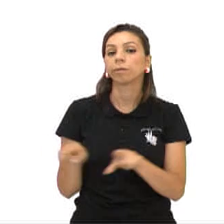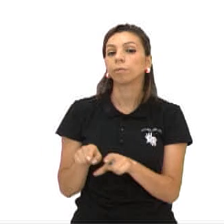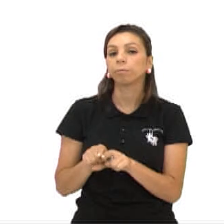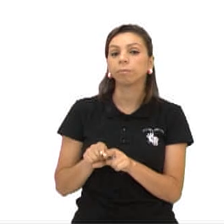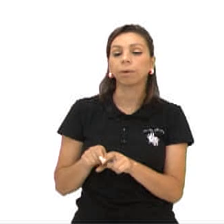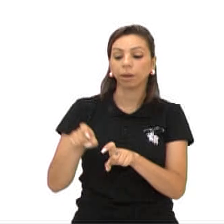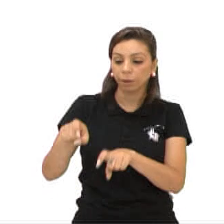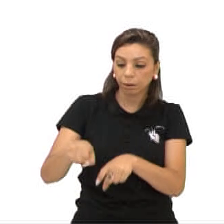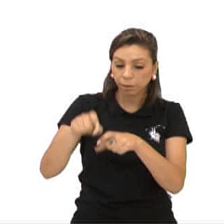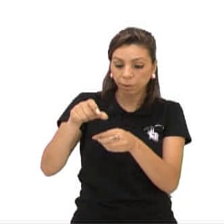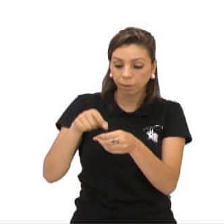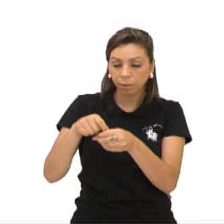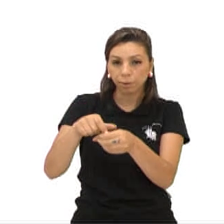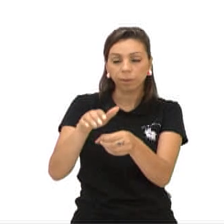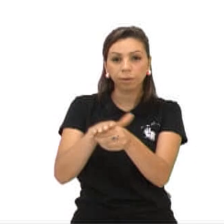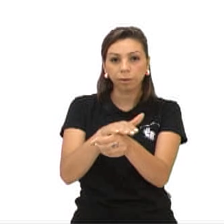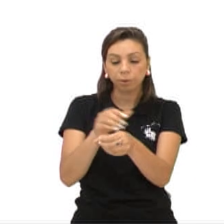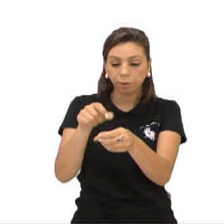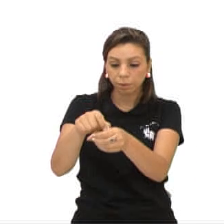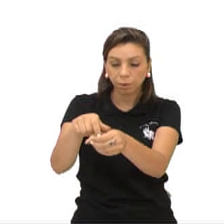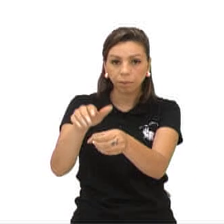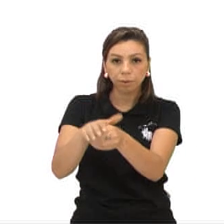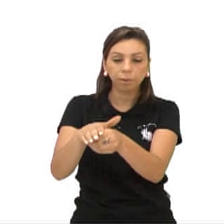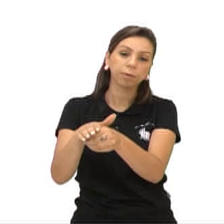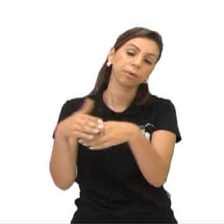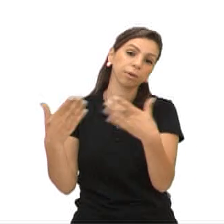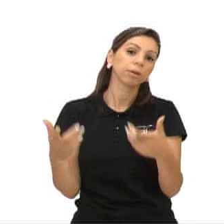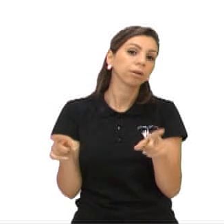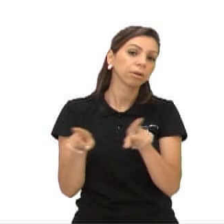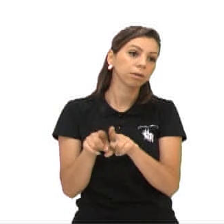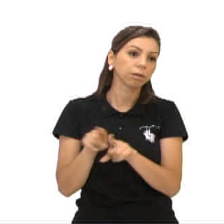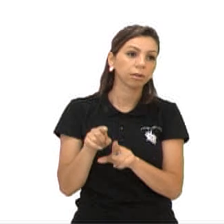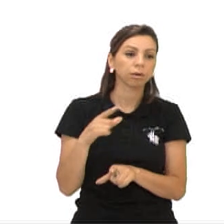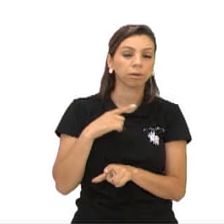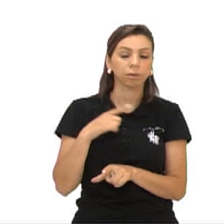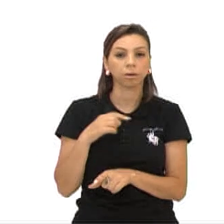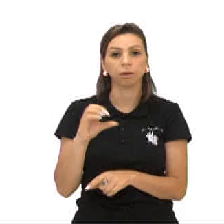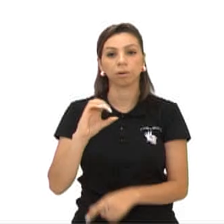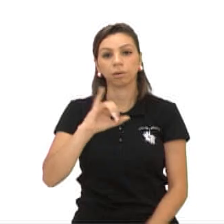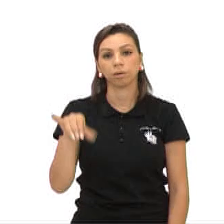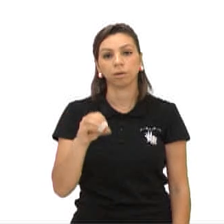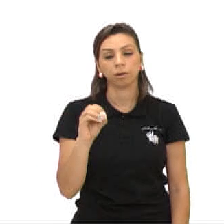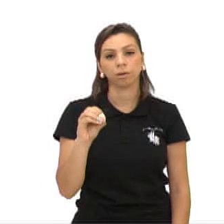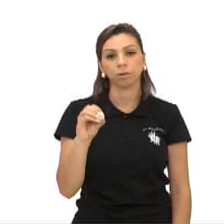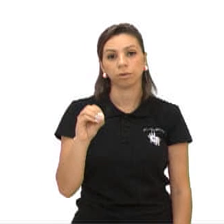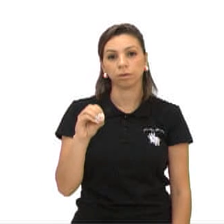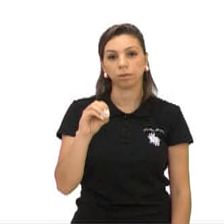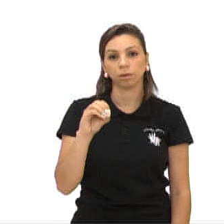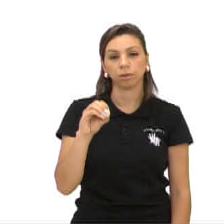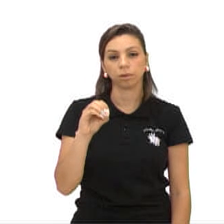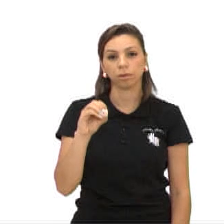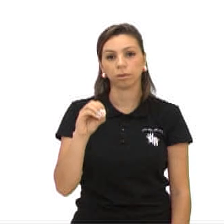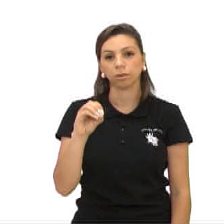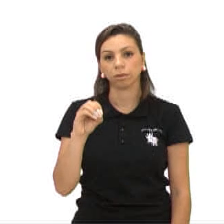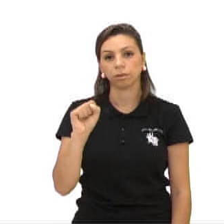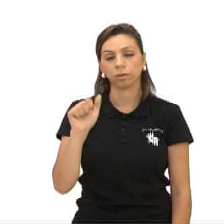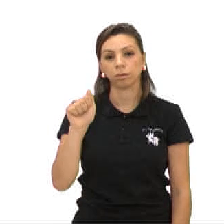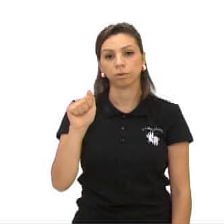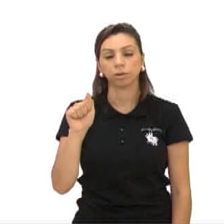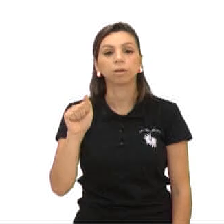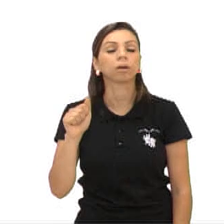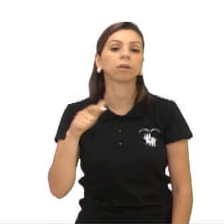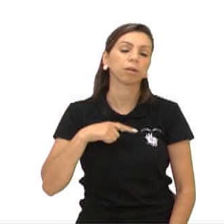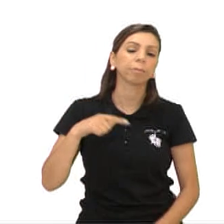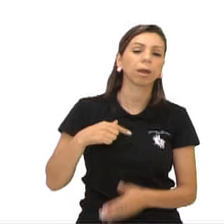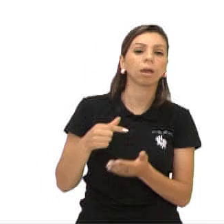tendo já uma concentração cada vez maior de alguns itens, a soja se destaca, tivemos também o